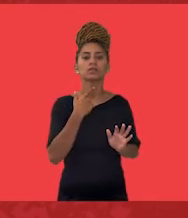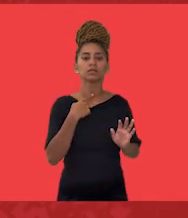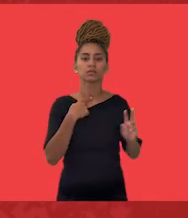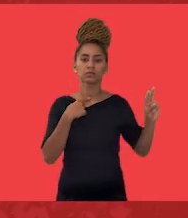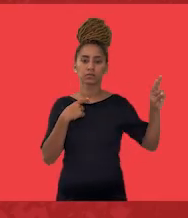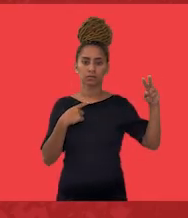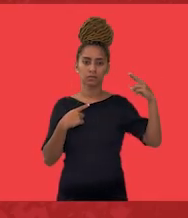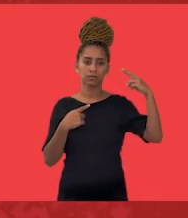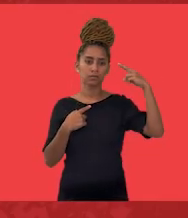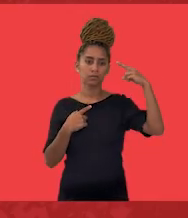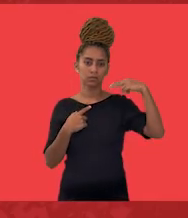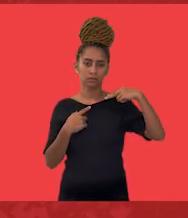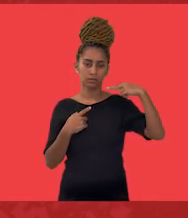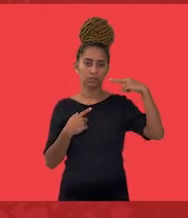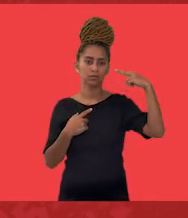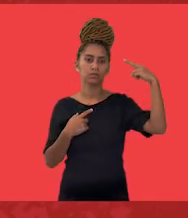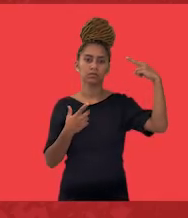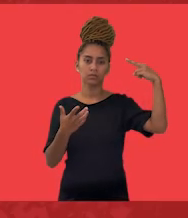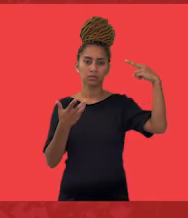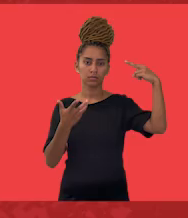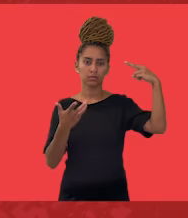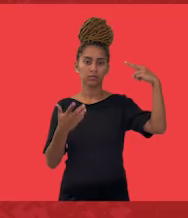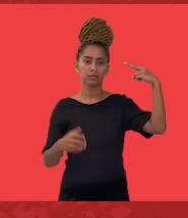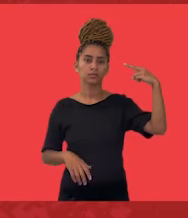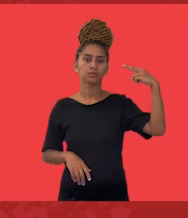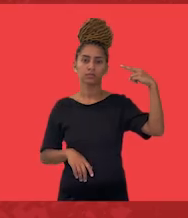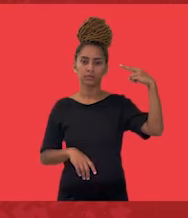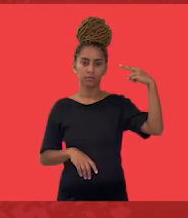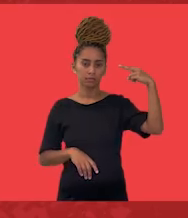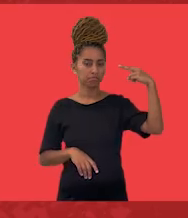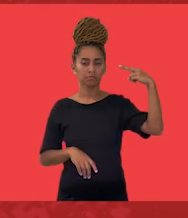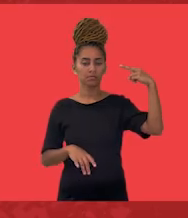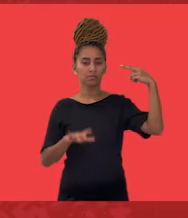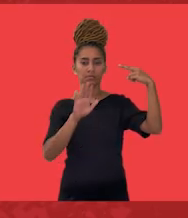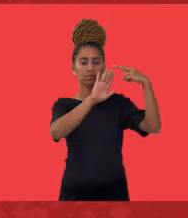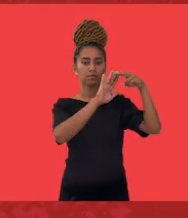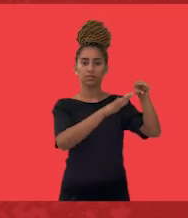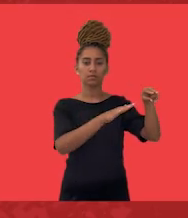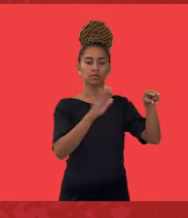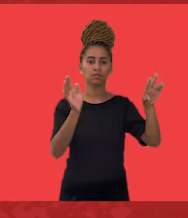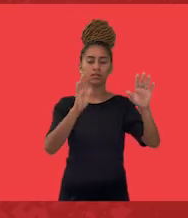Banheiros românticos. Aprecio os banhos a dois.